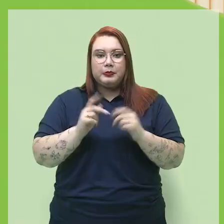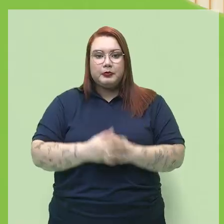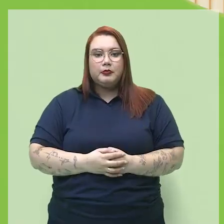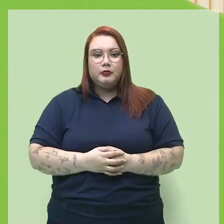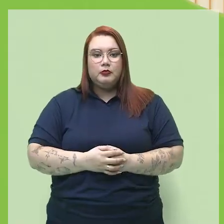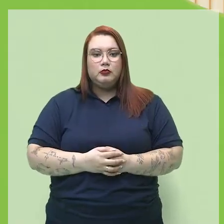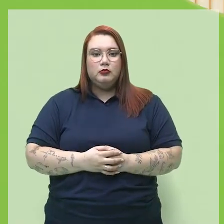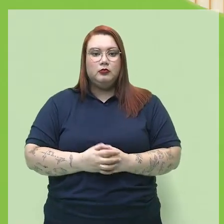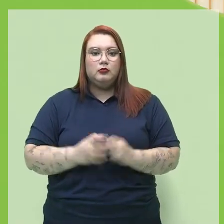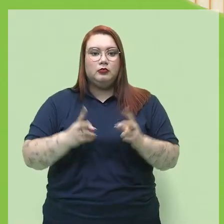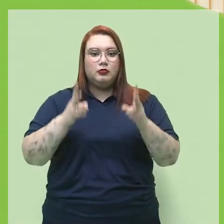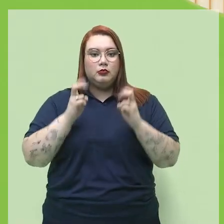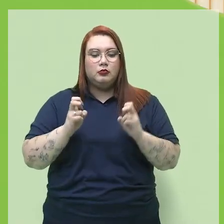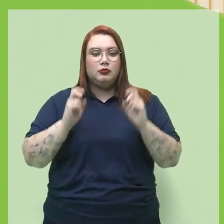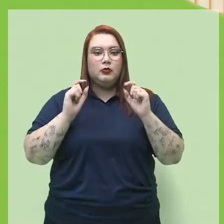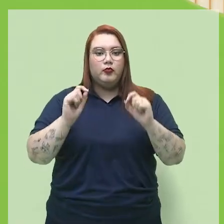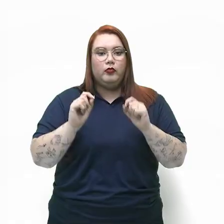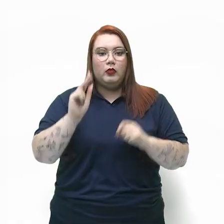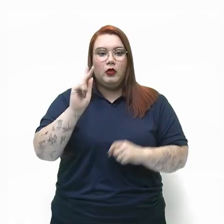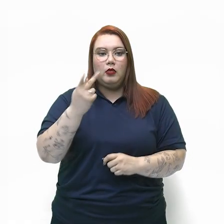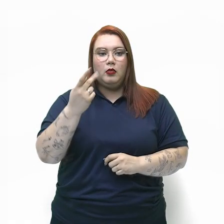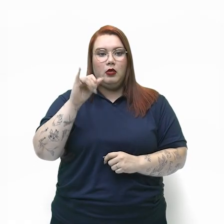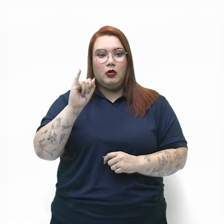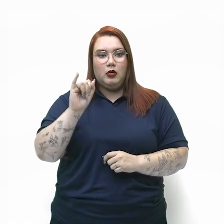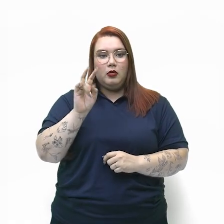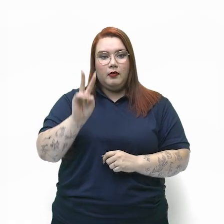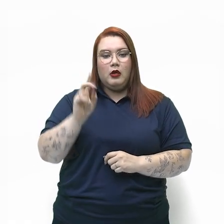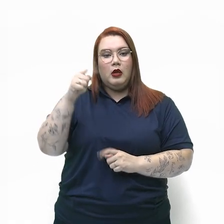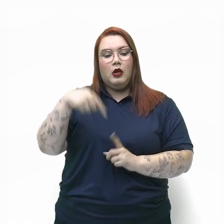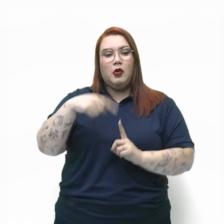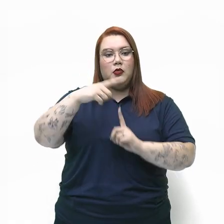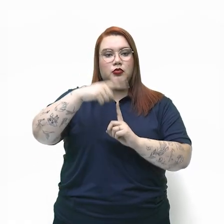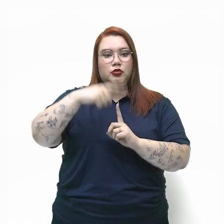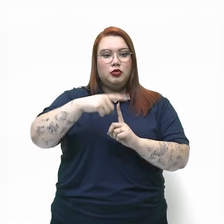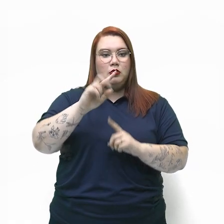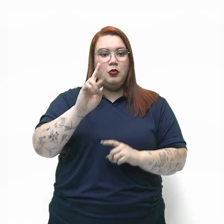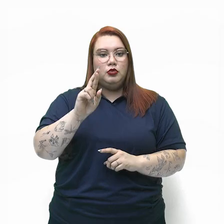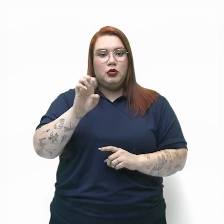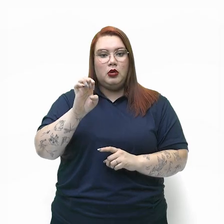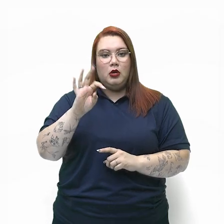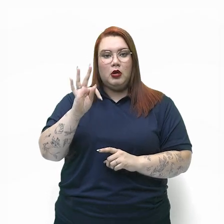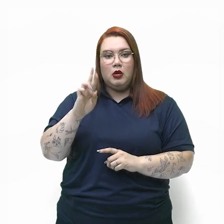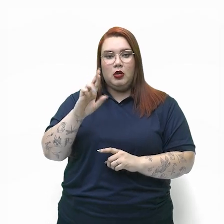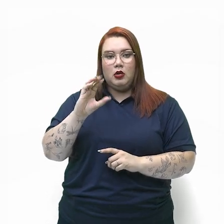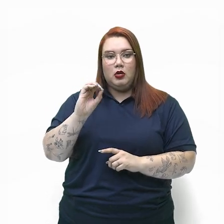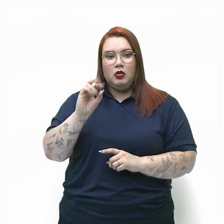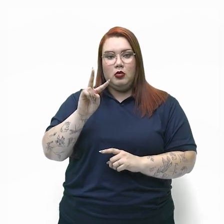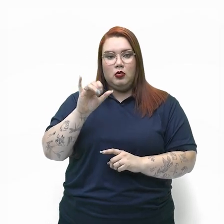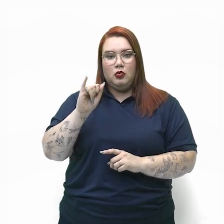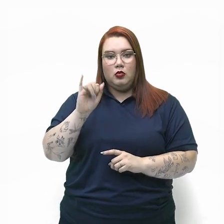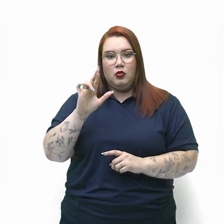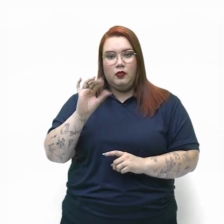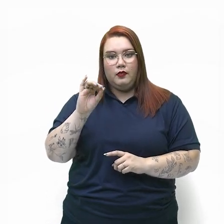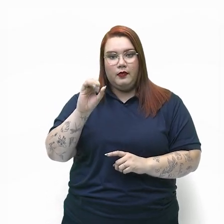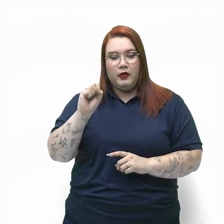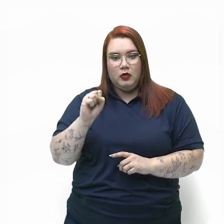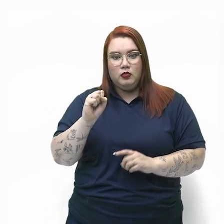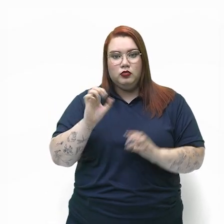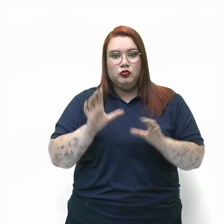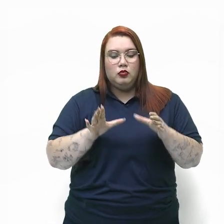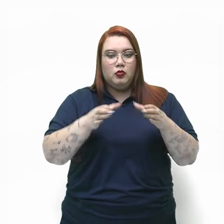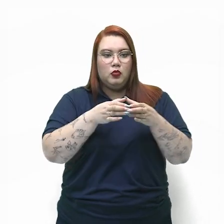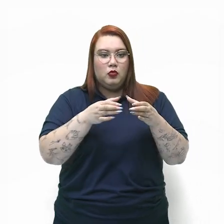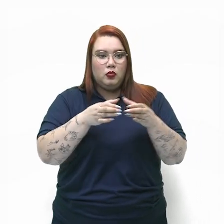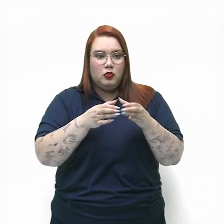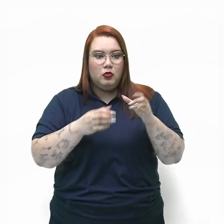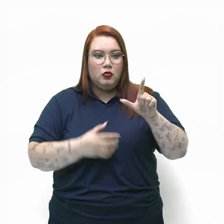vai observar aí que o HIV, ele é um retrovírus, né, classificado ali na família